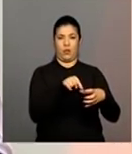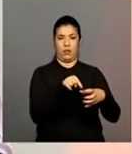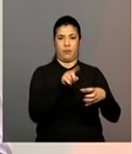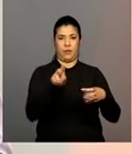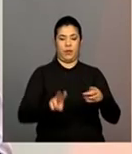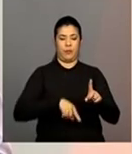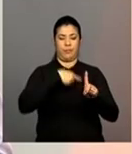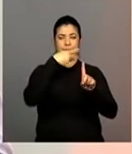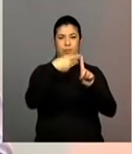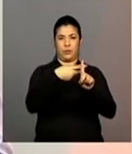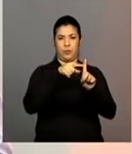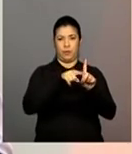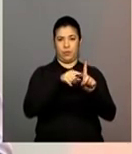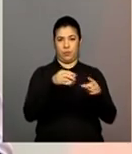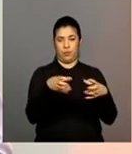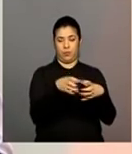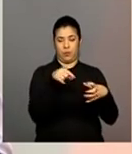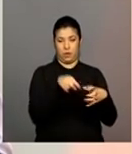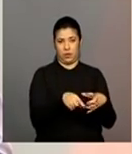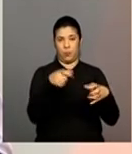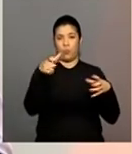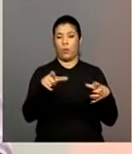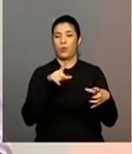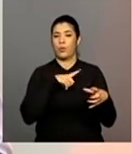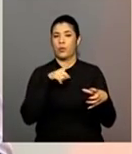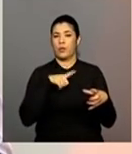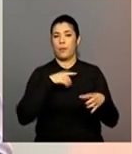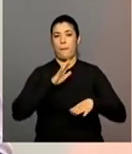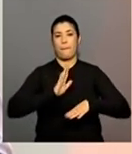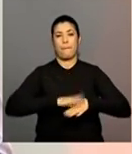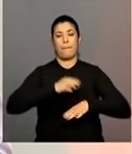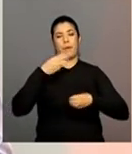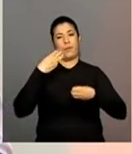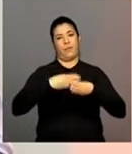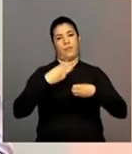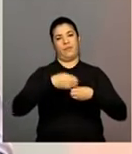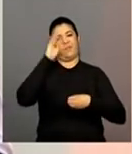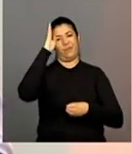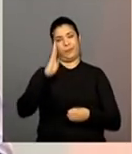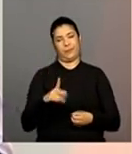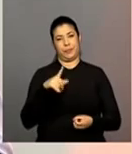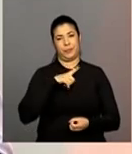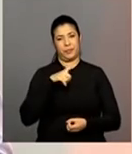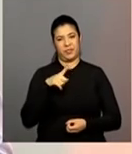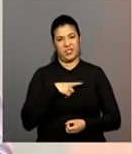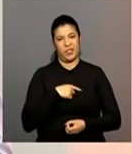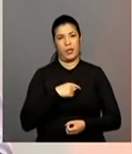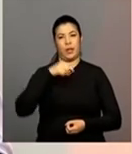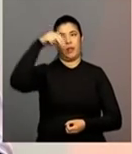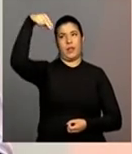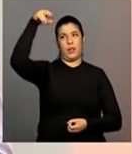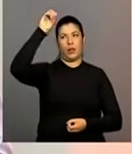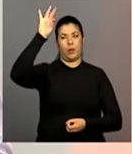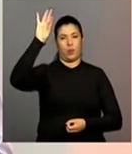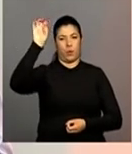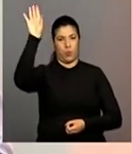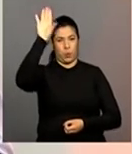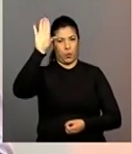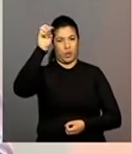eh Quais são os o Onde estão localizados os maiores municípios brasileiros estão exatamente no norte e no